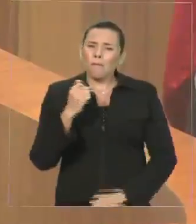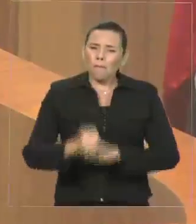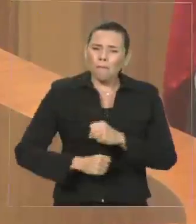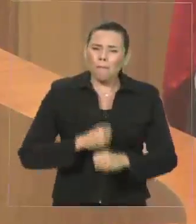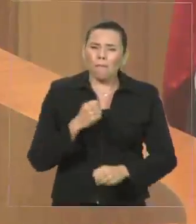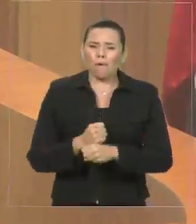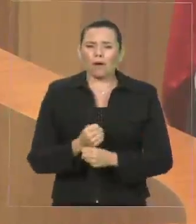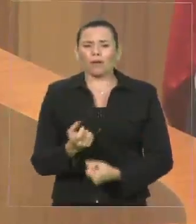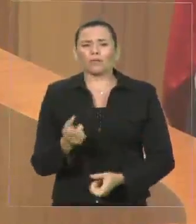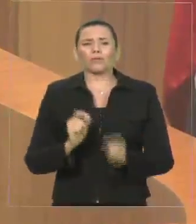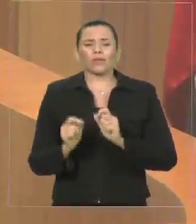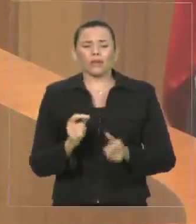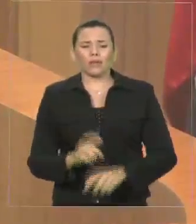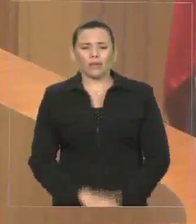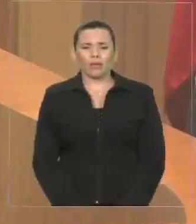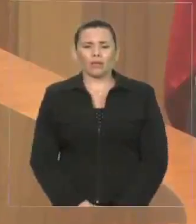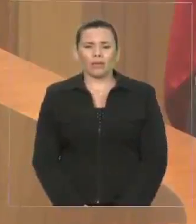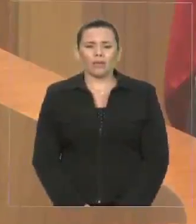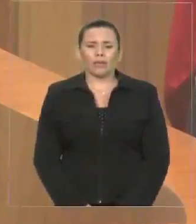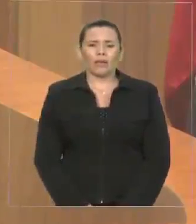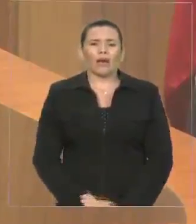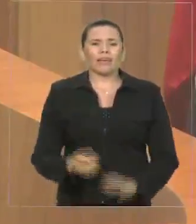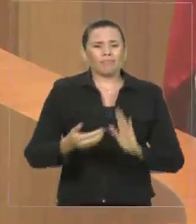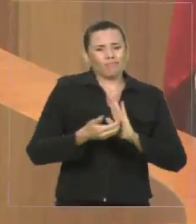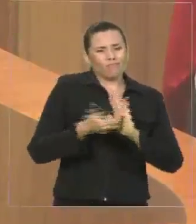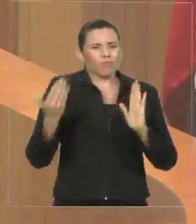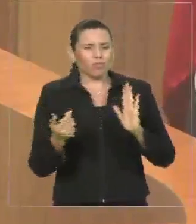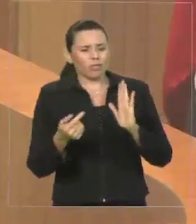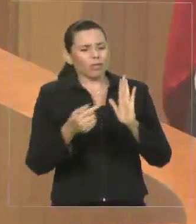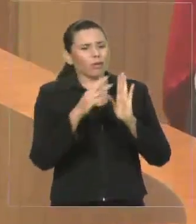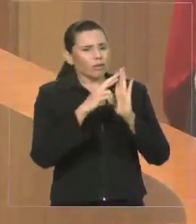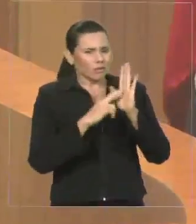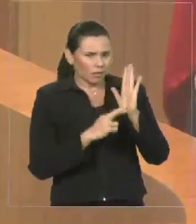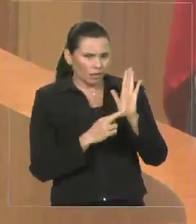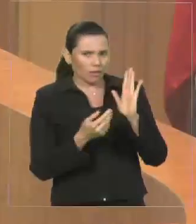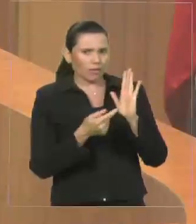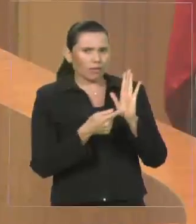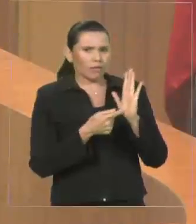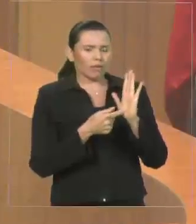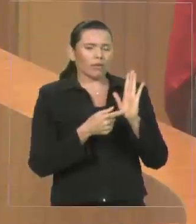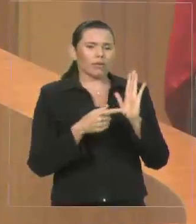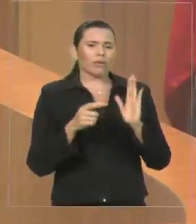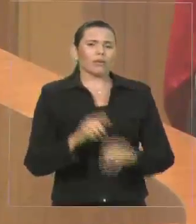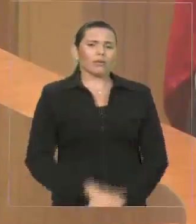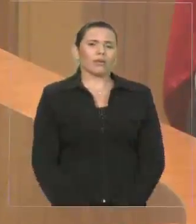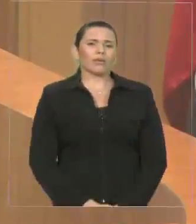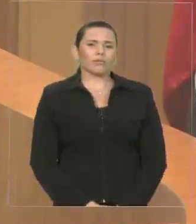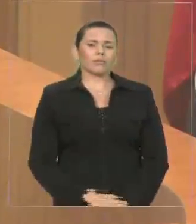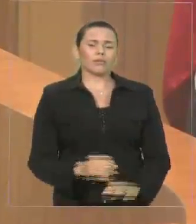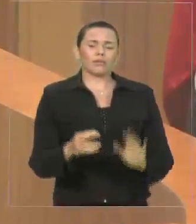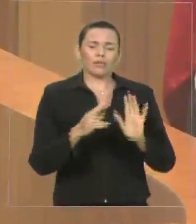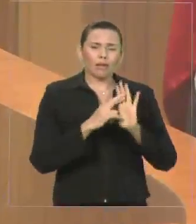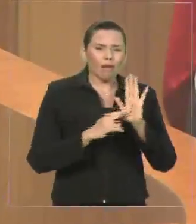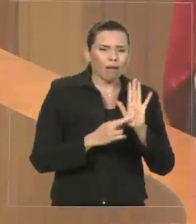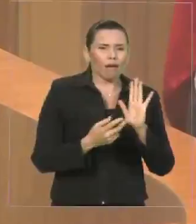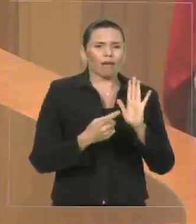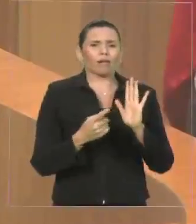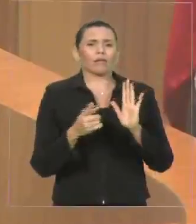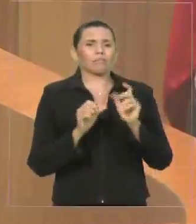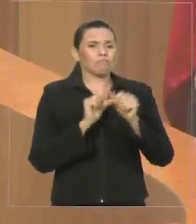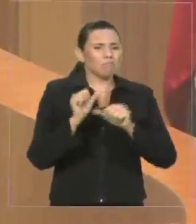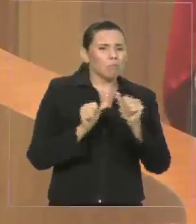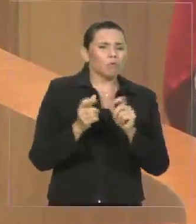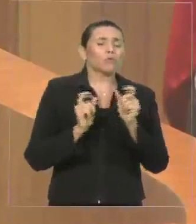administração pública aferir as despesas contratadas sem licitação ou até mesmo sem cobertura